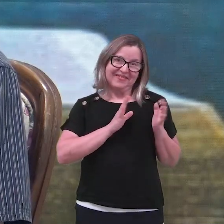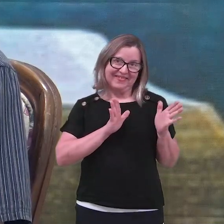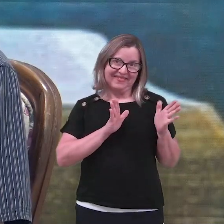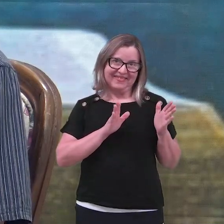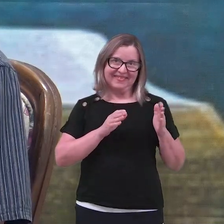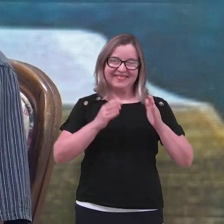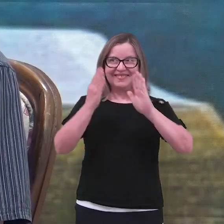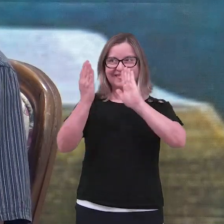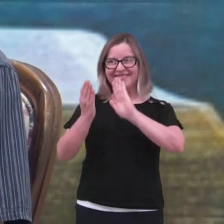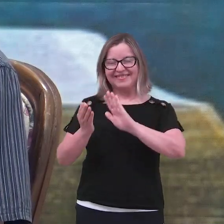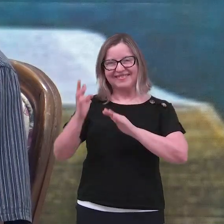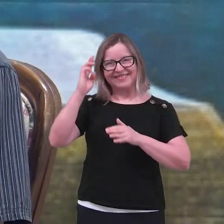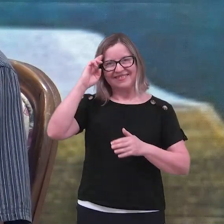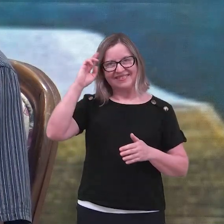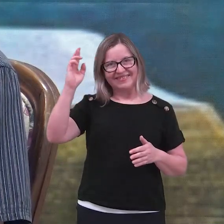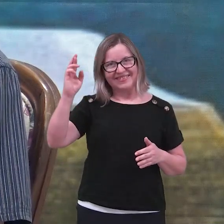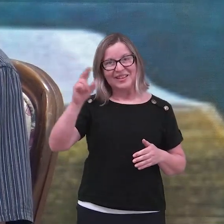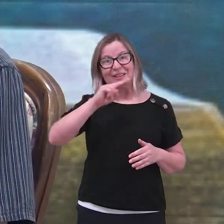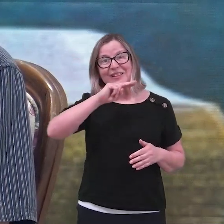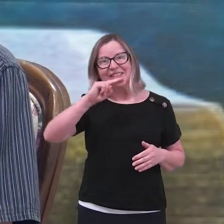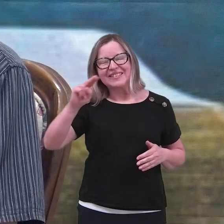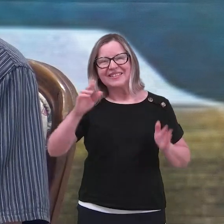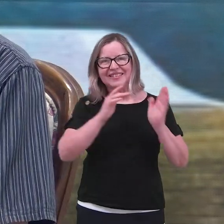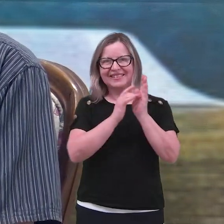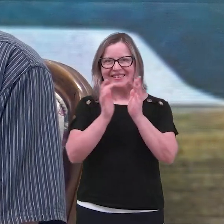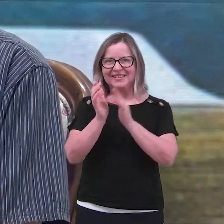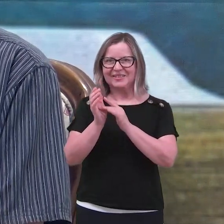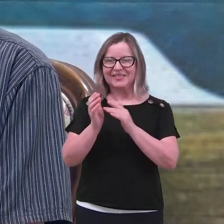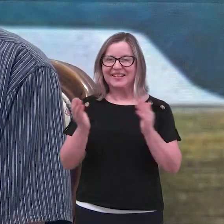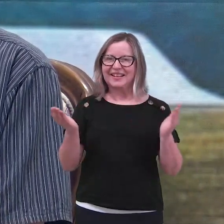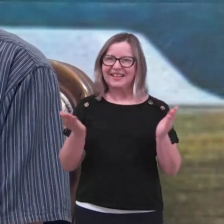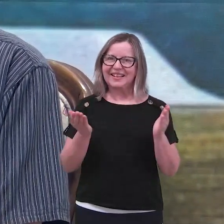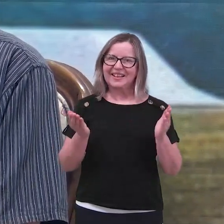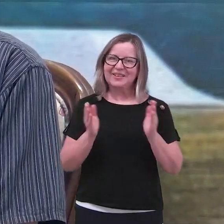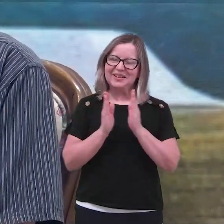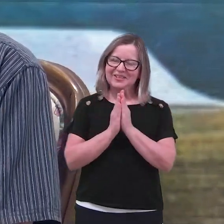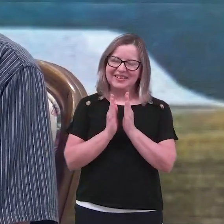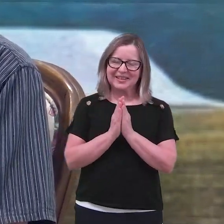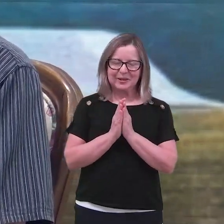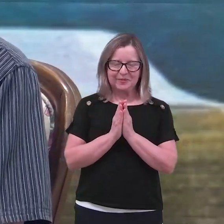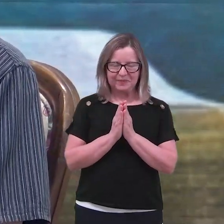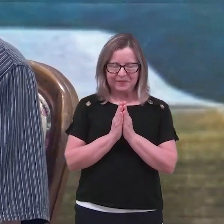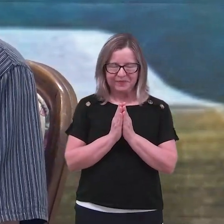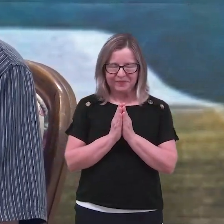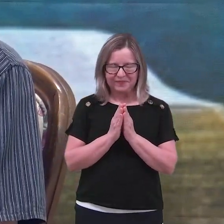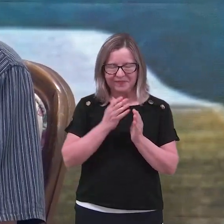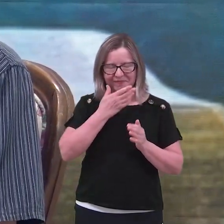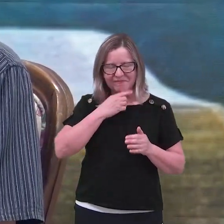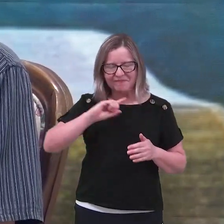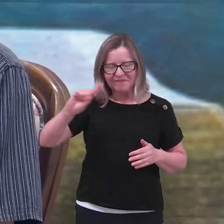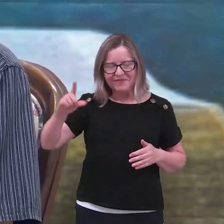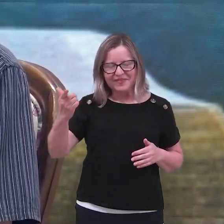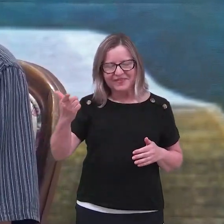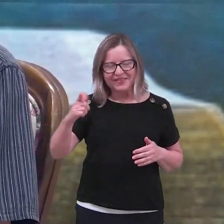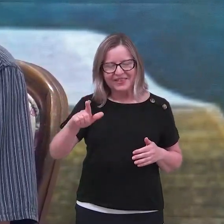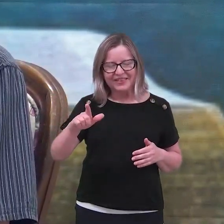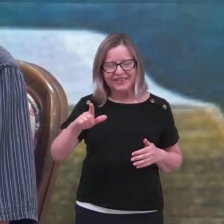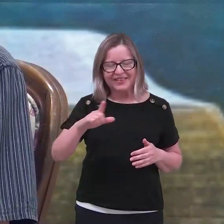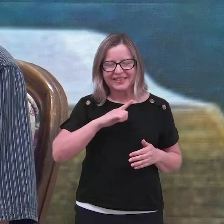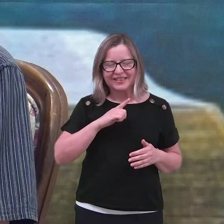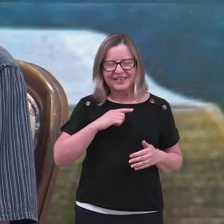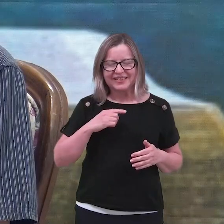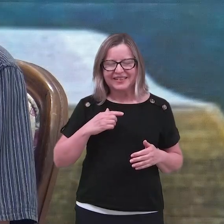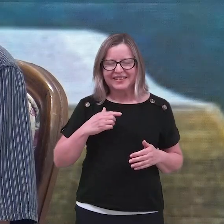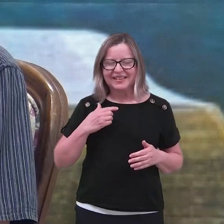Senhor. Então vamos fazer isso em nome de Jesus. Vamos orar antes. Pai, mais uma vez temos o